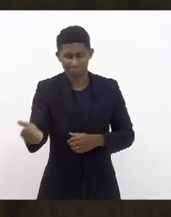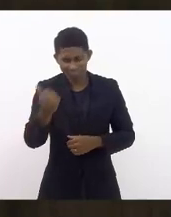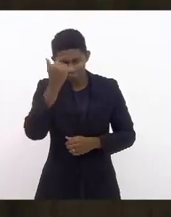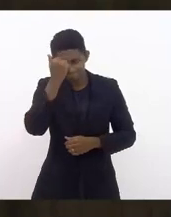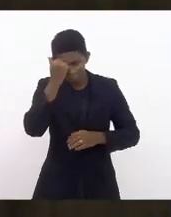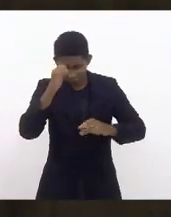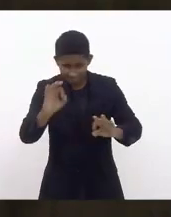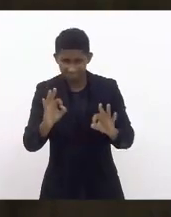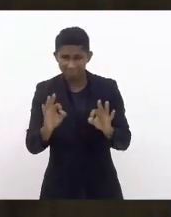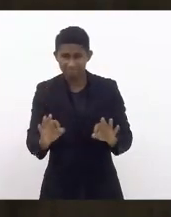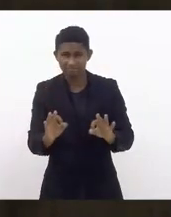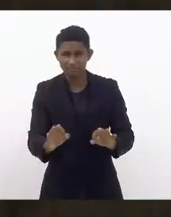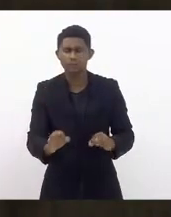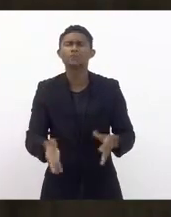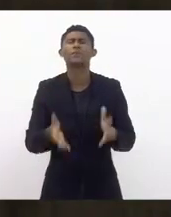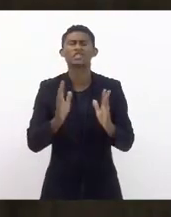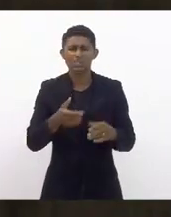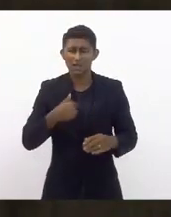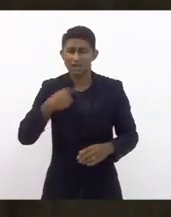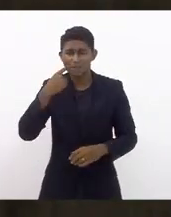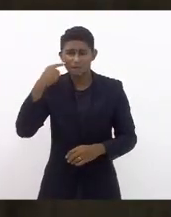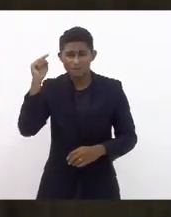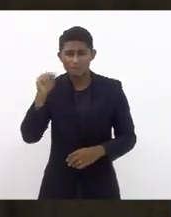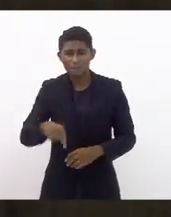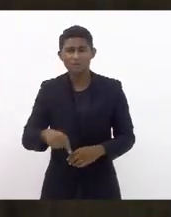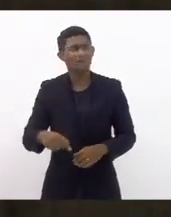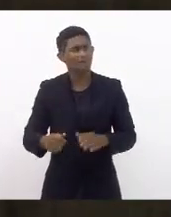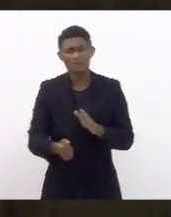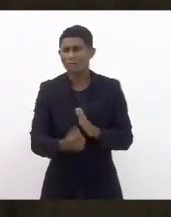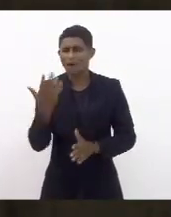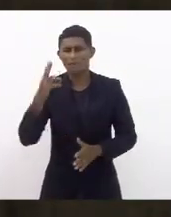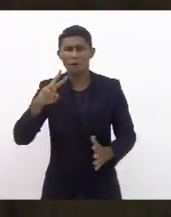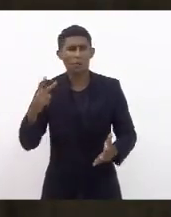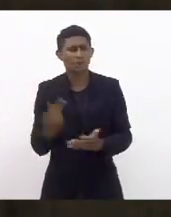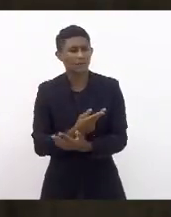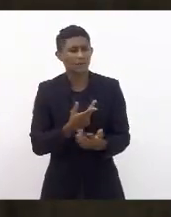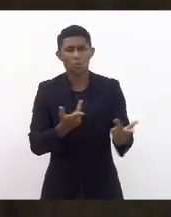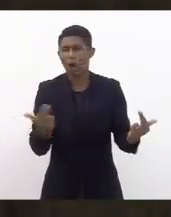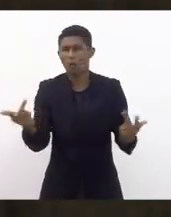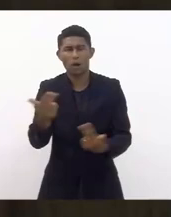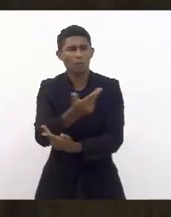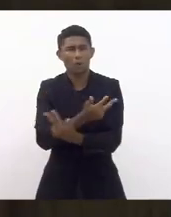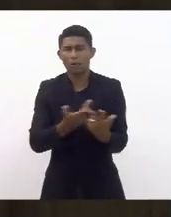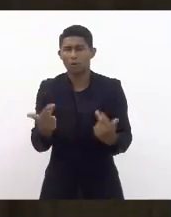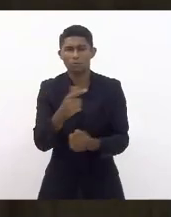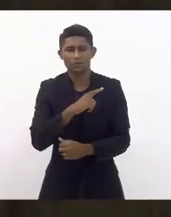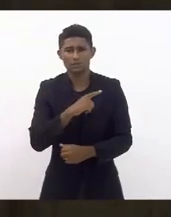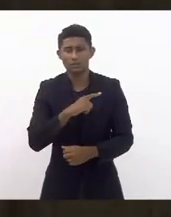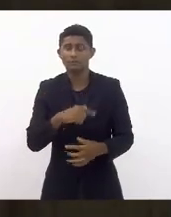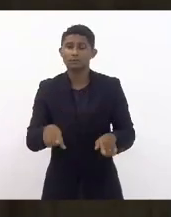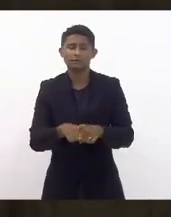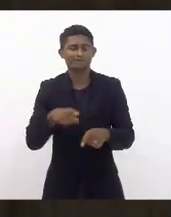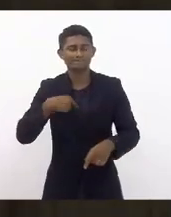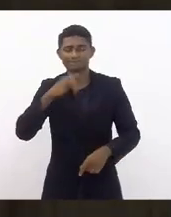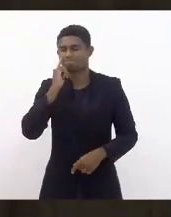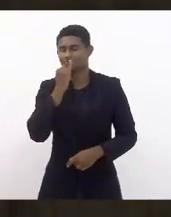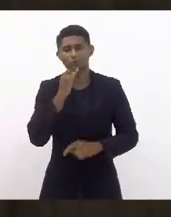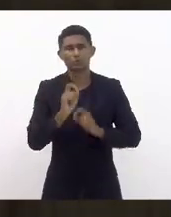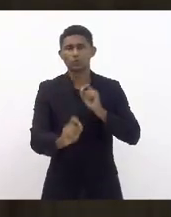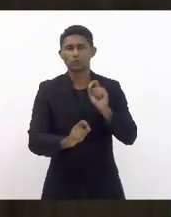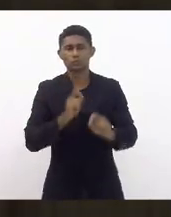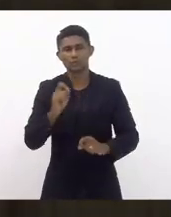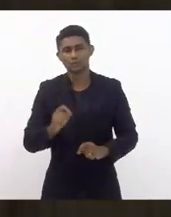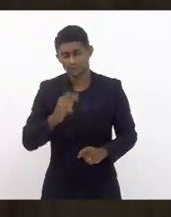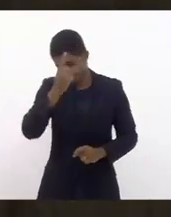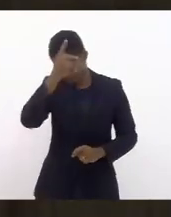Luiz Paulo. Nós já vimos isso acontecer aqui na nossa região. E o mais lamentável disso, deputado Luiz Paulo, é de ver que